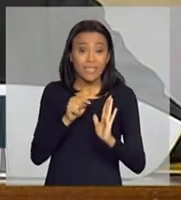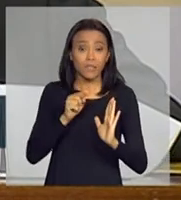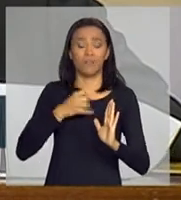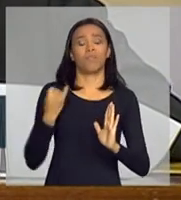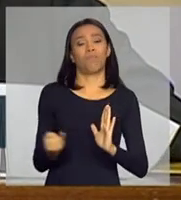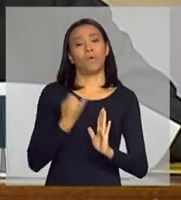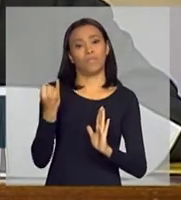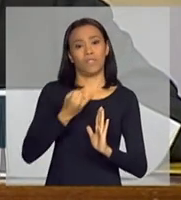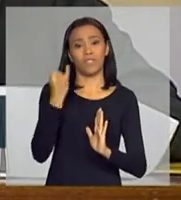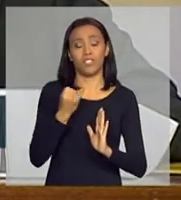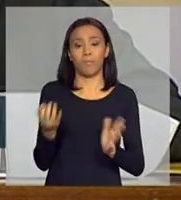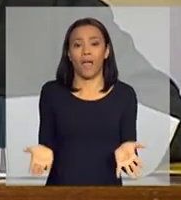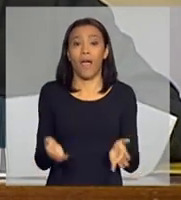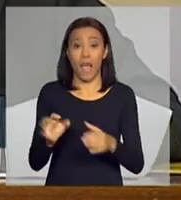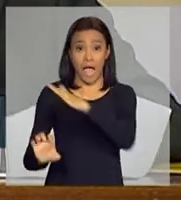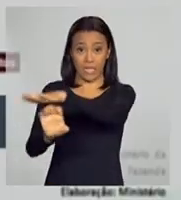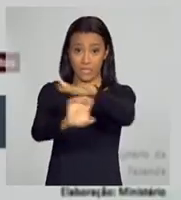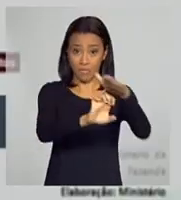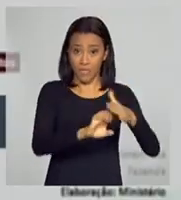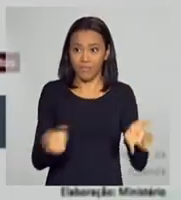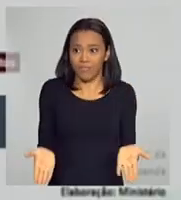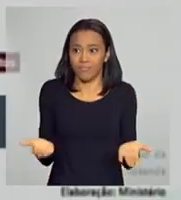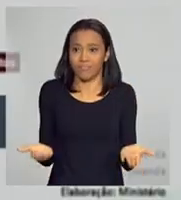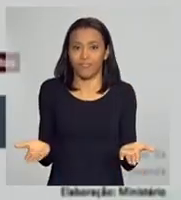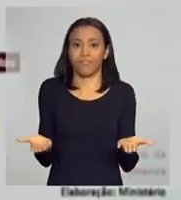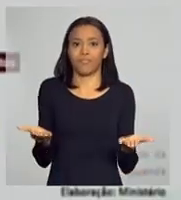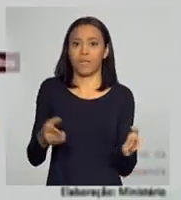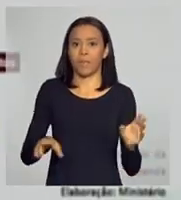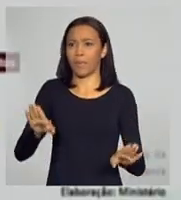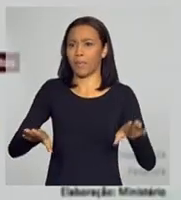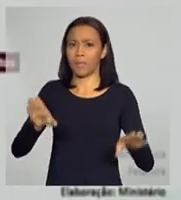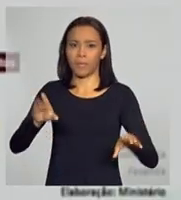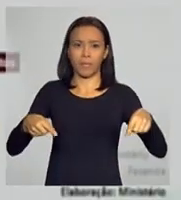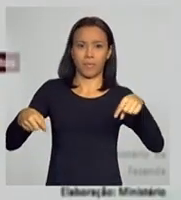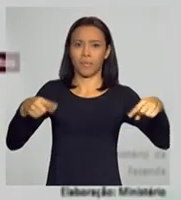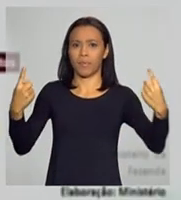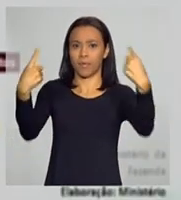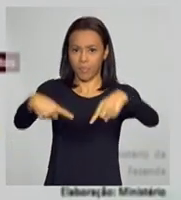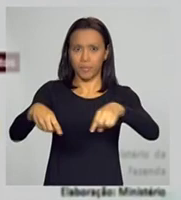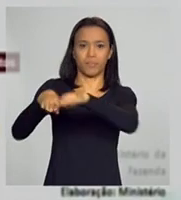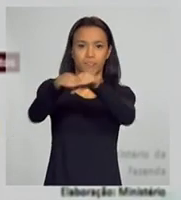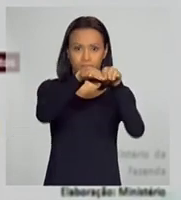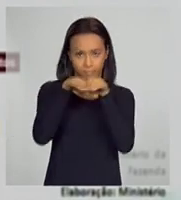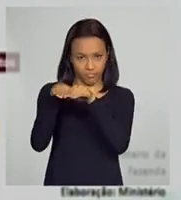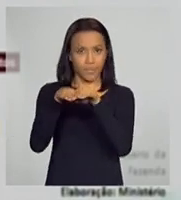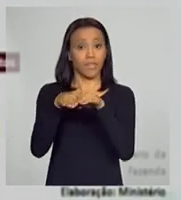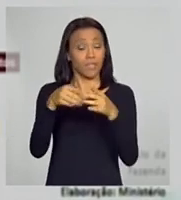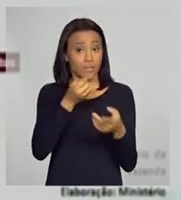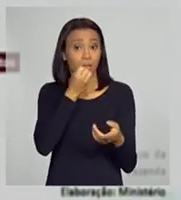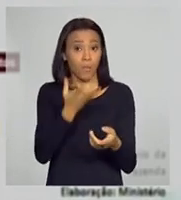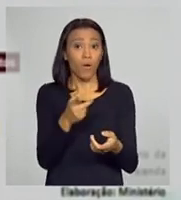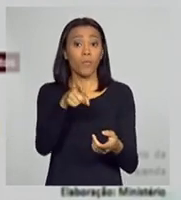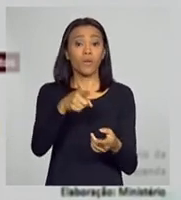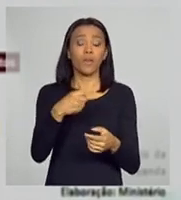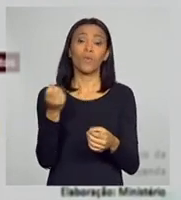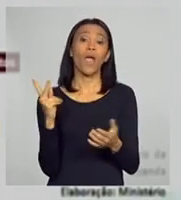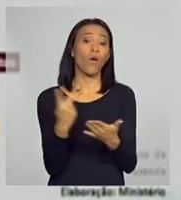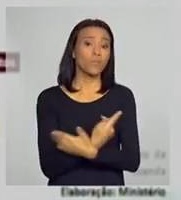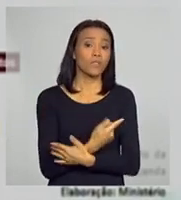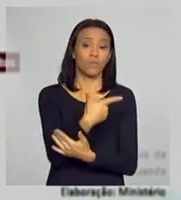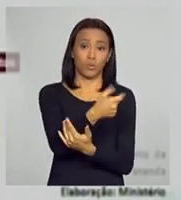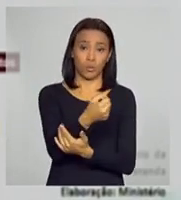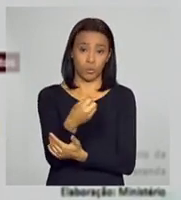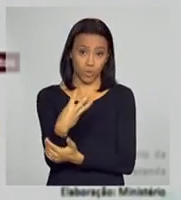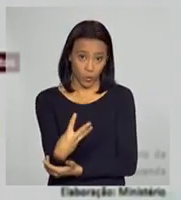aumentar a competividade das empresas então nós temos aí aquilo que aconteceu em 2012 o que